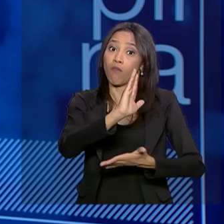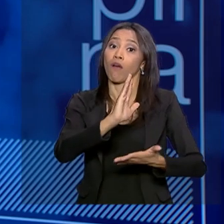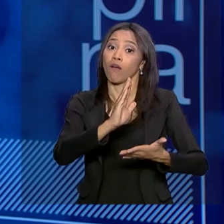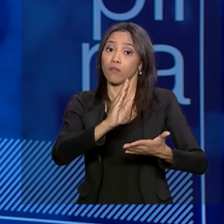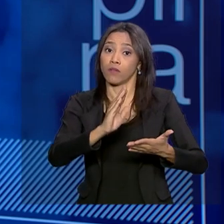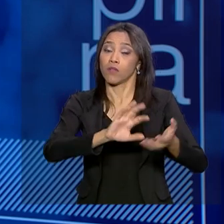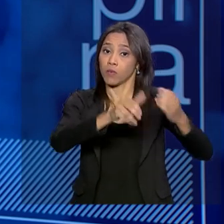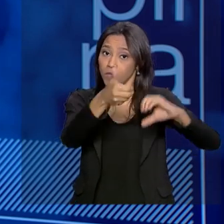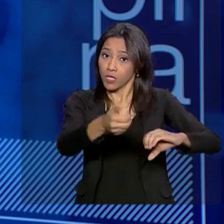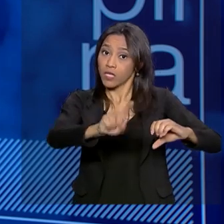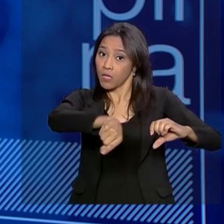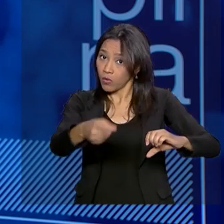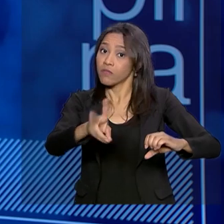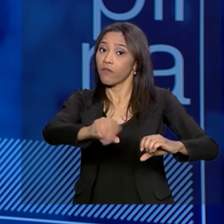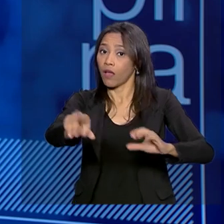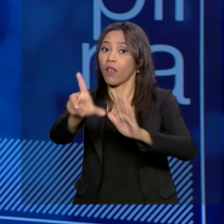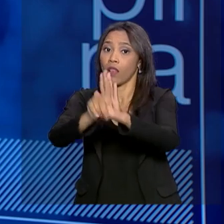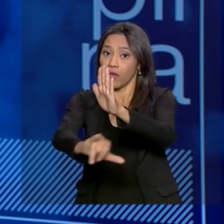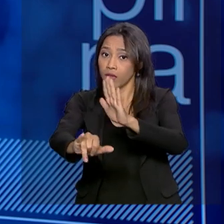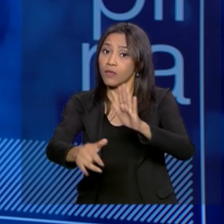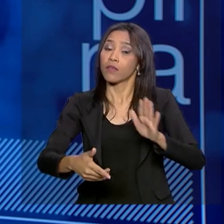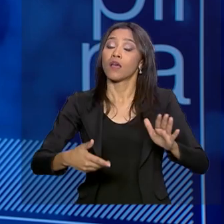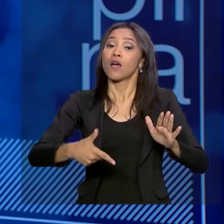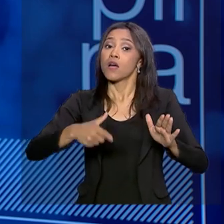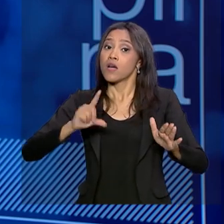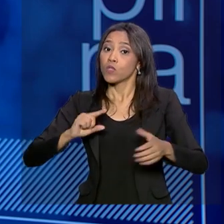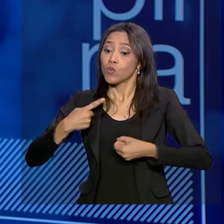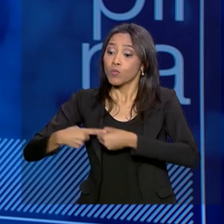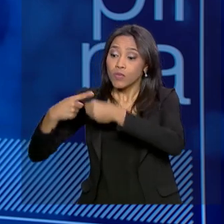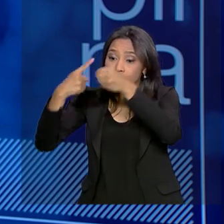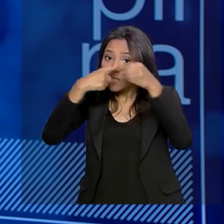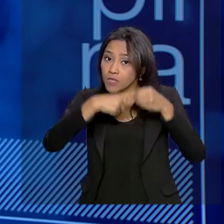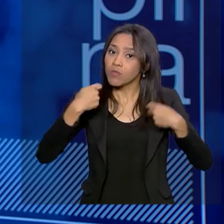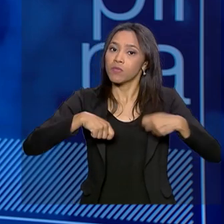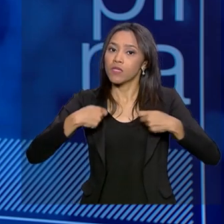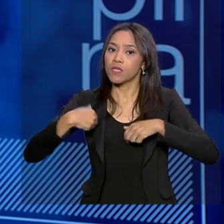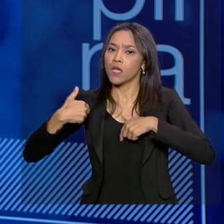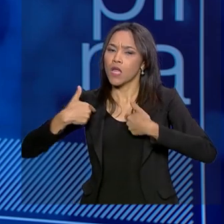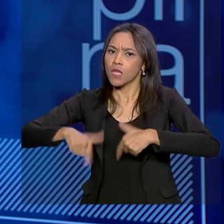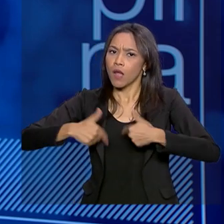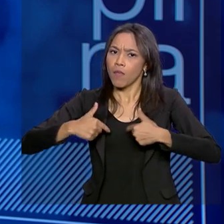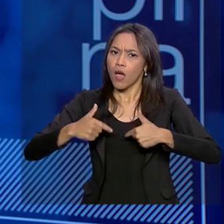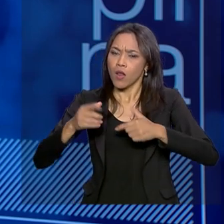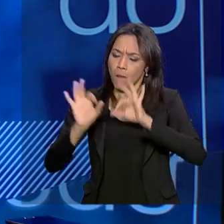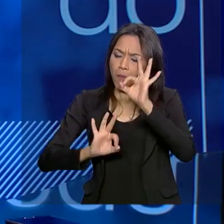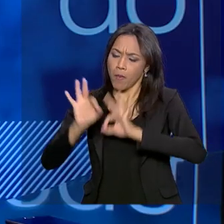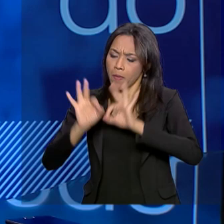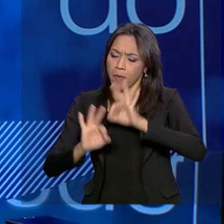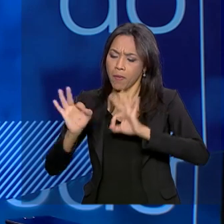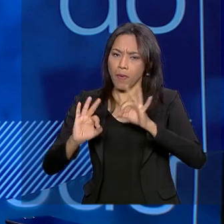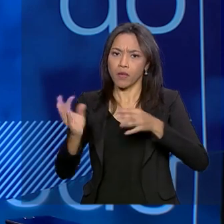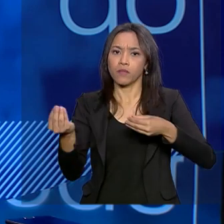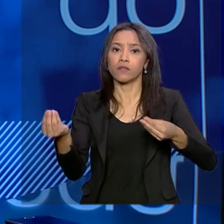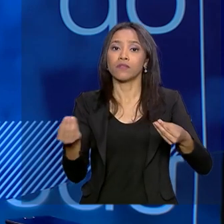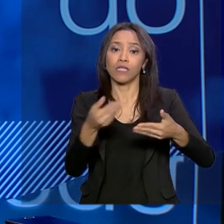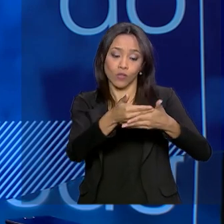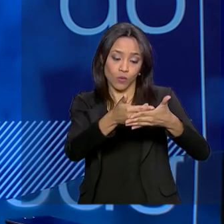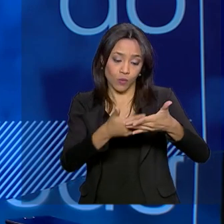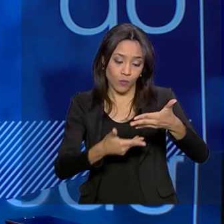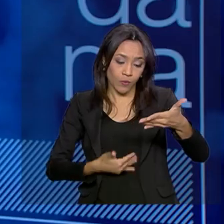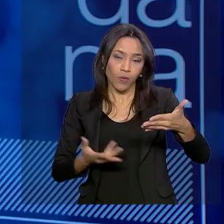lei, os municípios terão que ter as obras integradas ao seu plano diretor. Isso faz com que